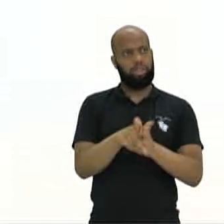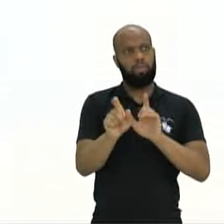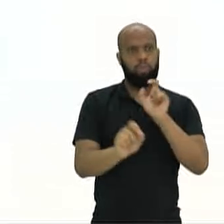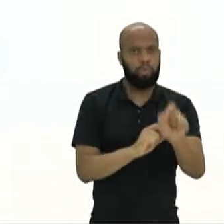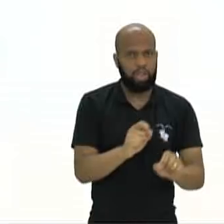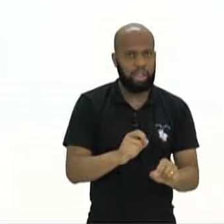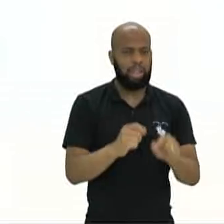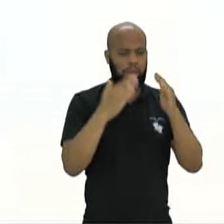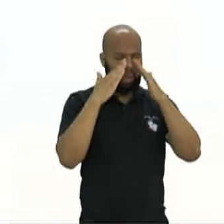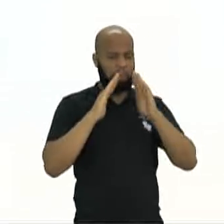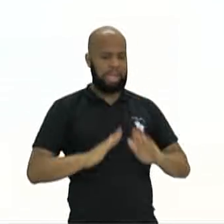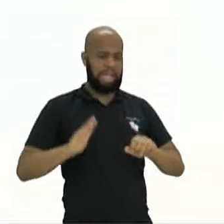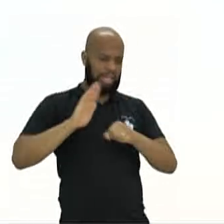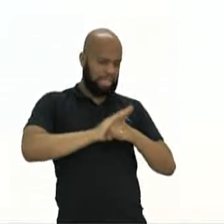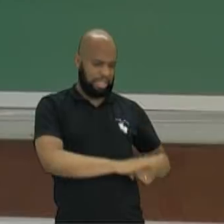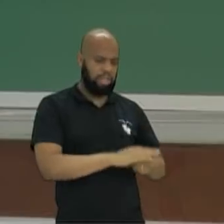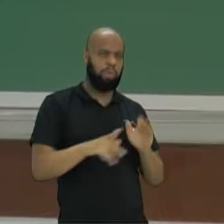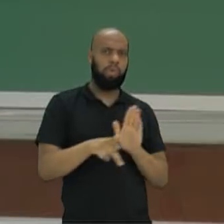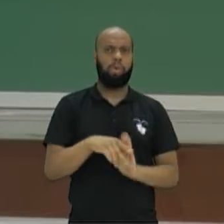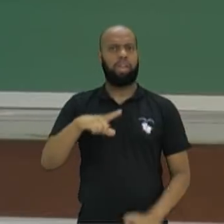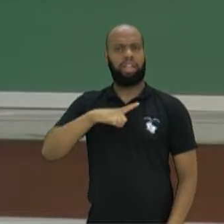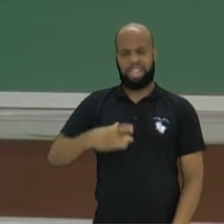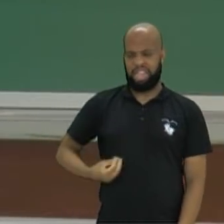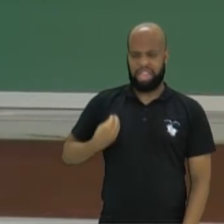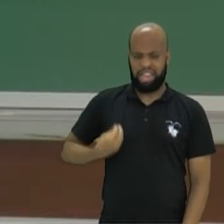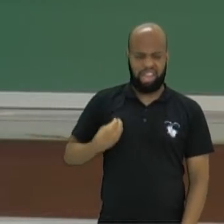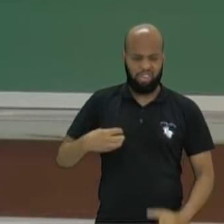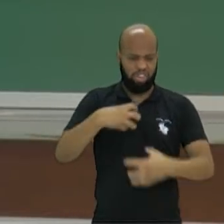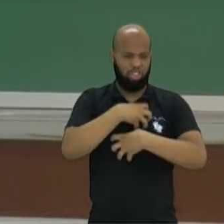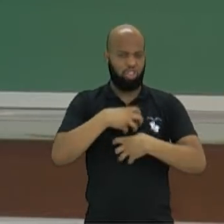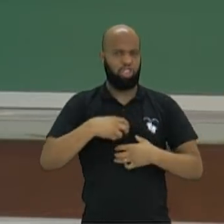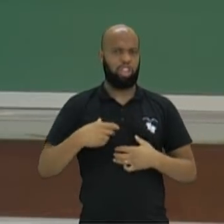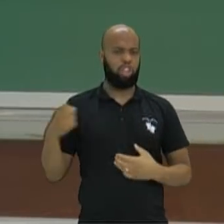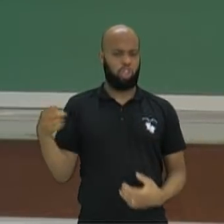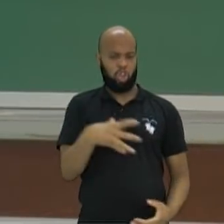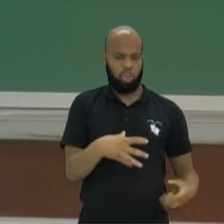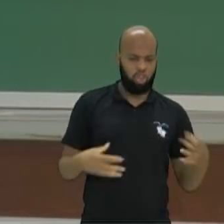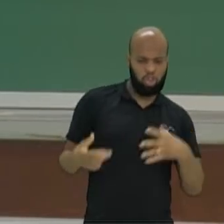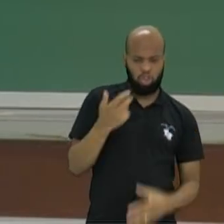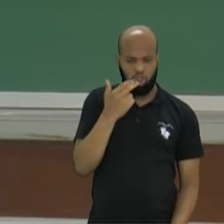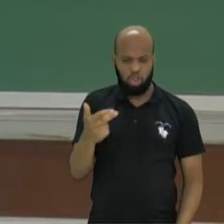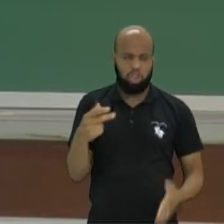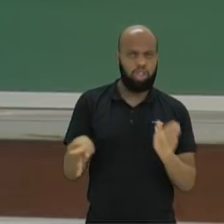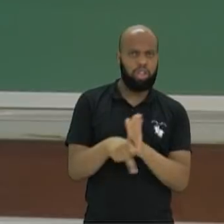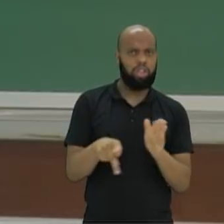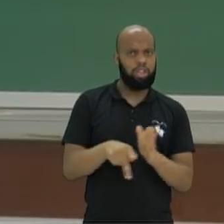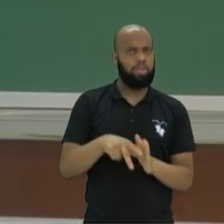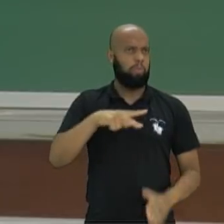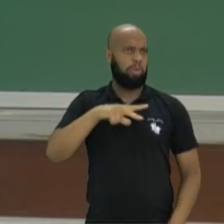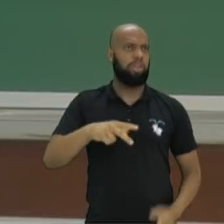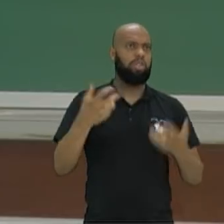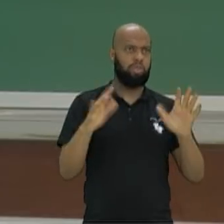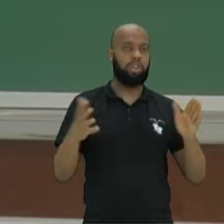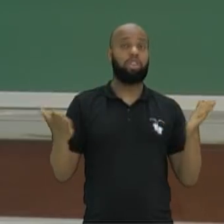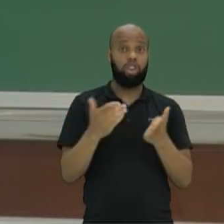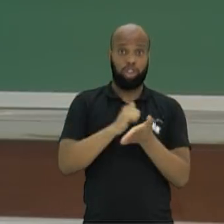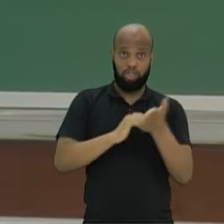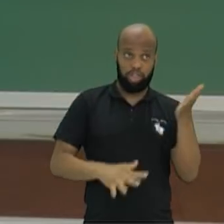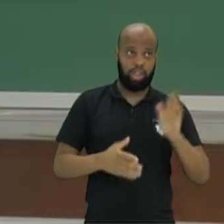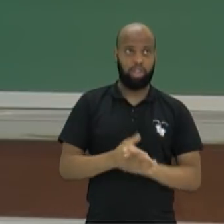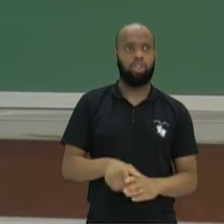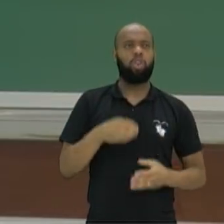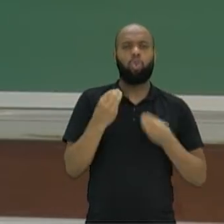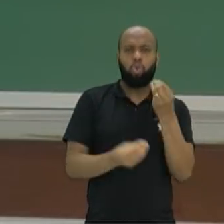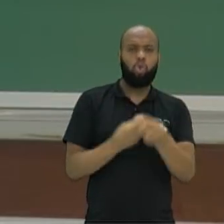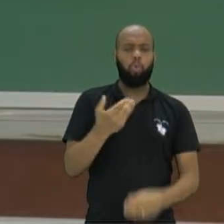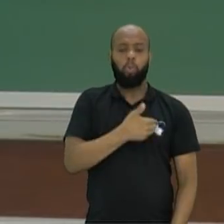uma humilhação ter uma presença moderna holandesa em vez de ser dos portugueses. É isso que incomodavam eles. Bom, de acordo com o nosso estudo, como